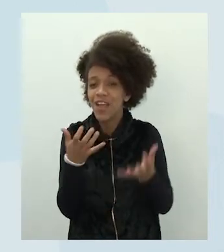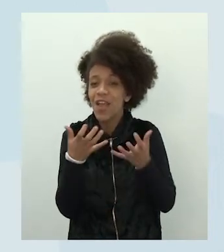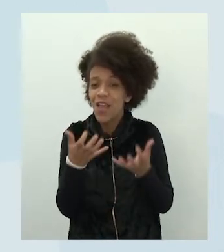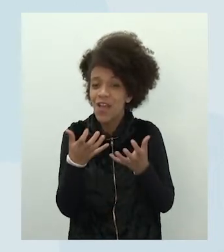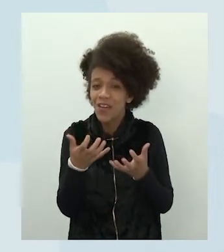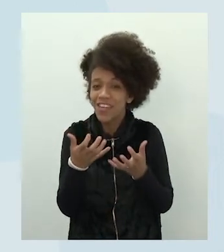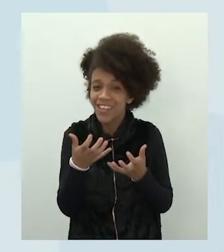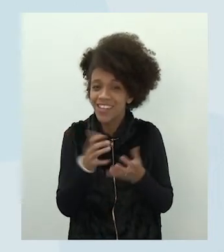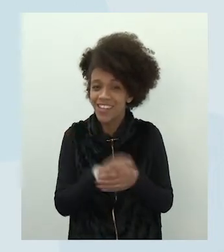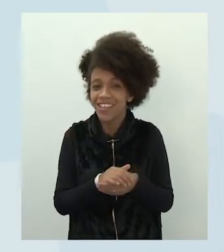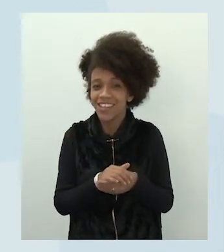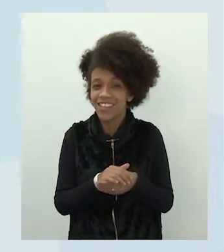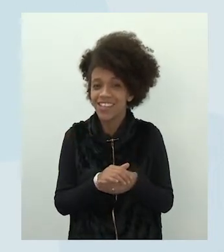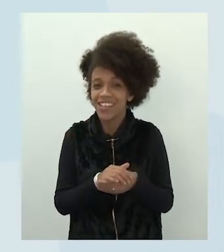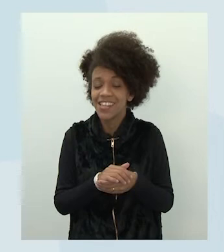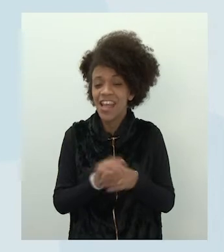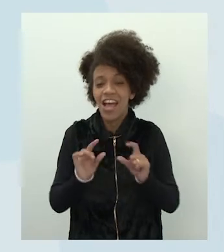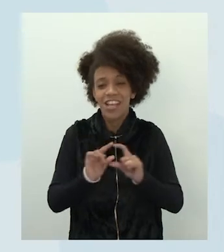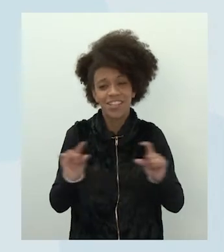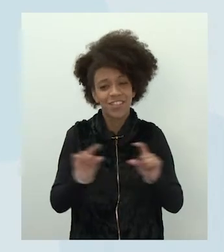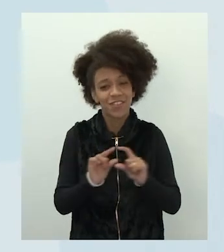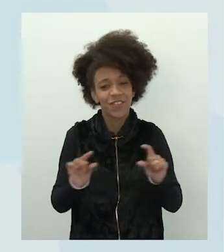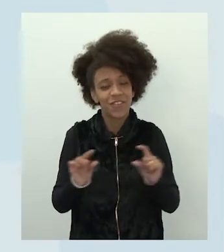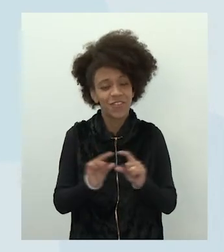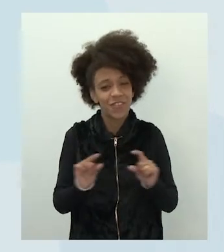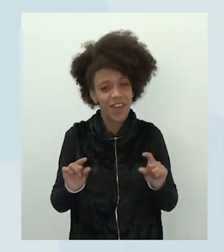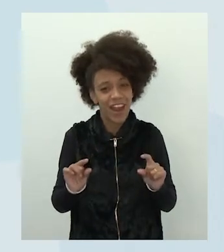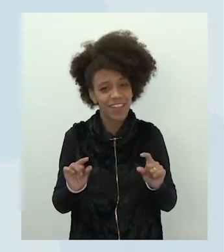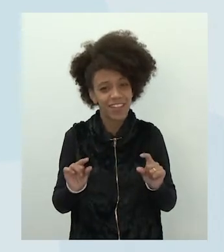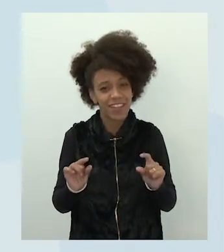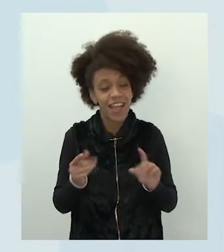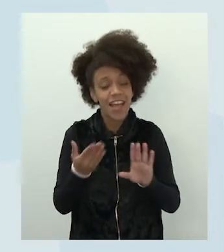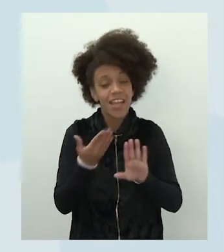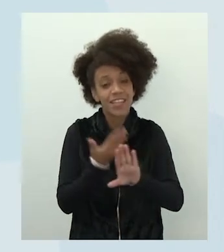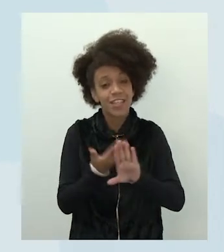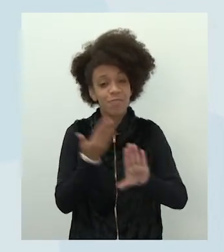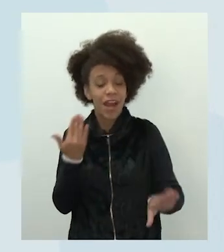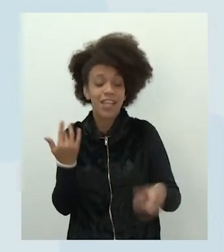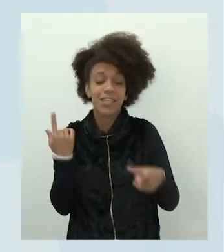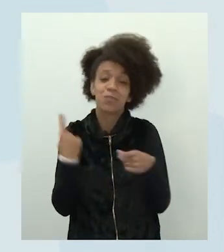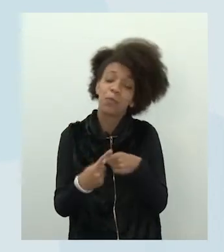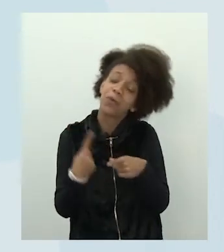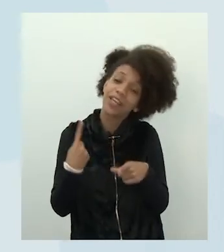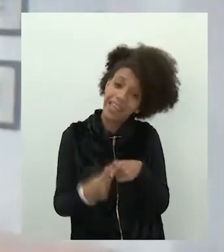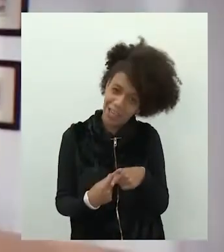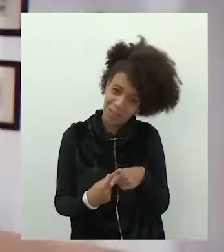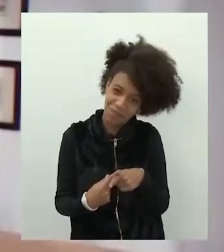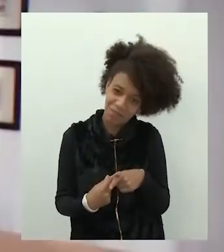isso tivesse, essas frases estivessem separadas, porque